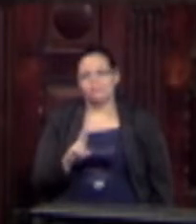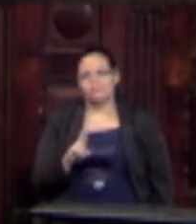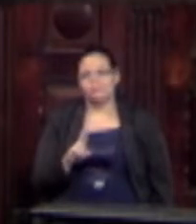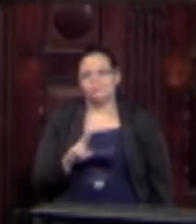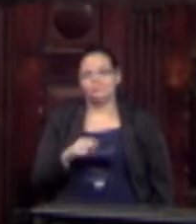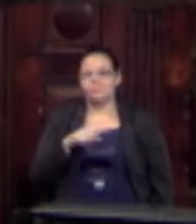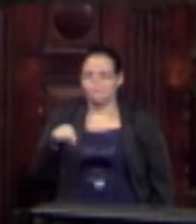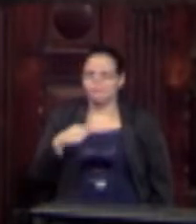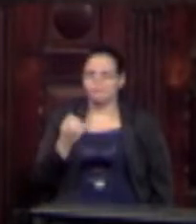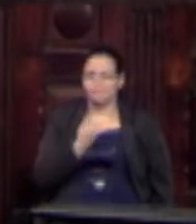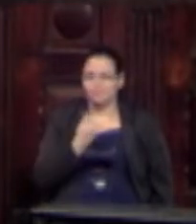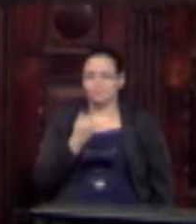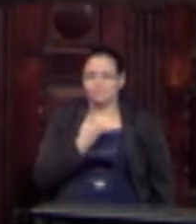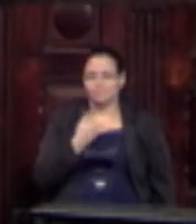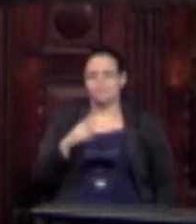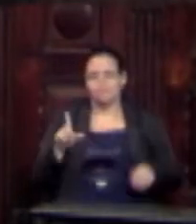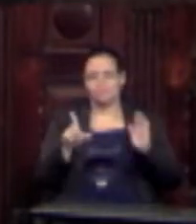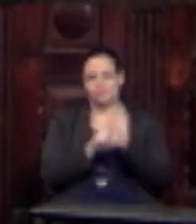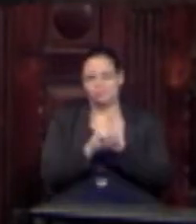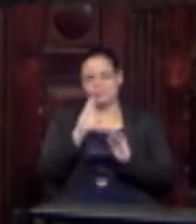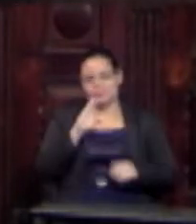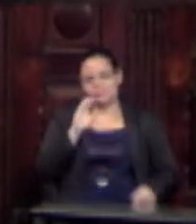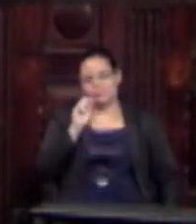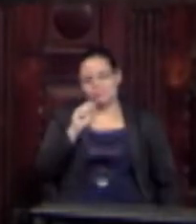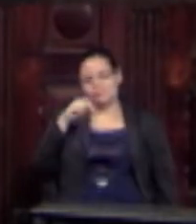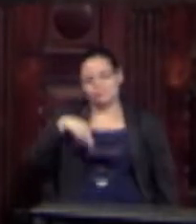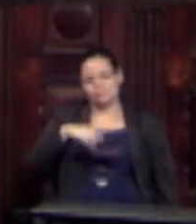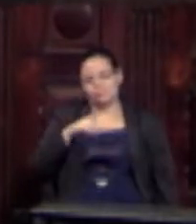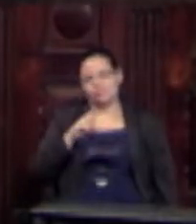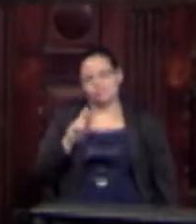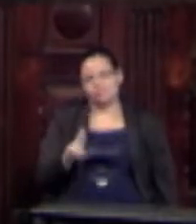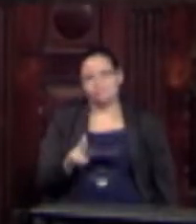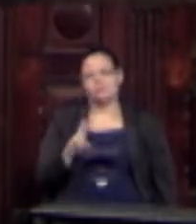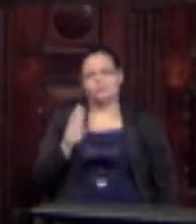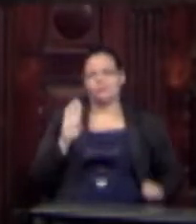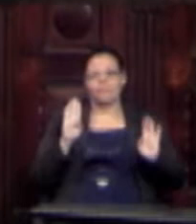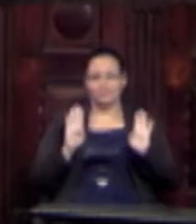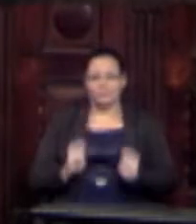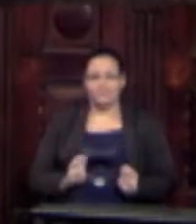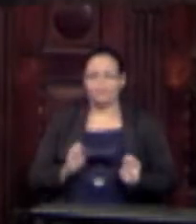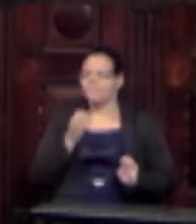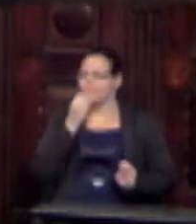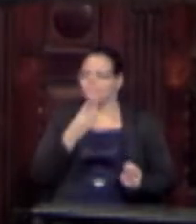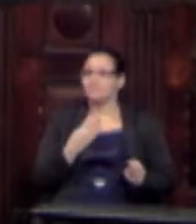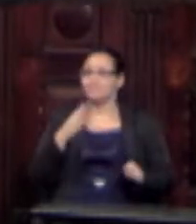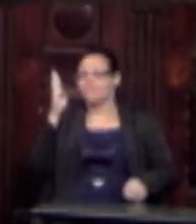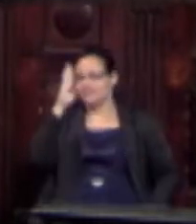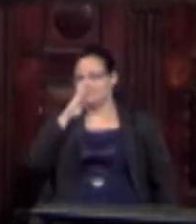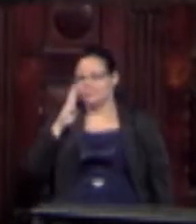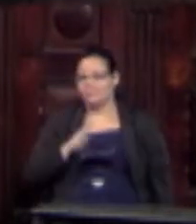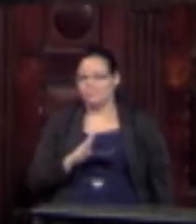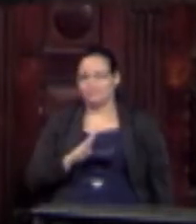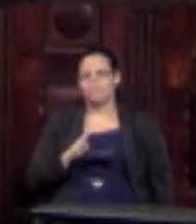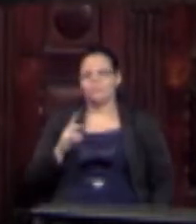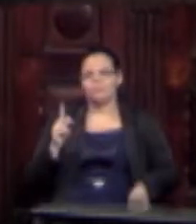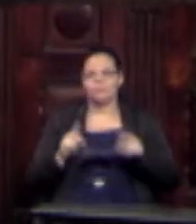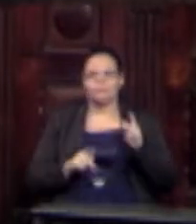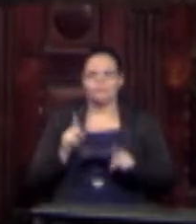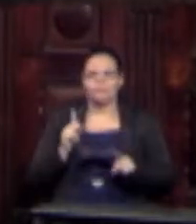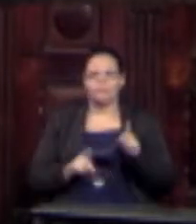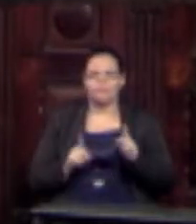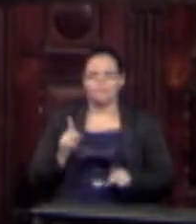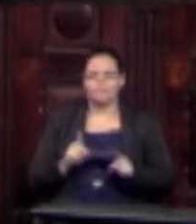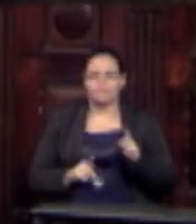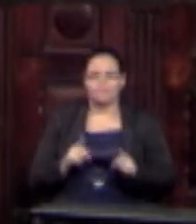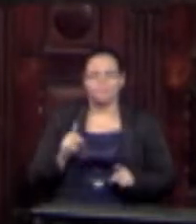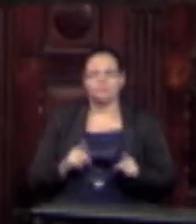foi-nos dito que a Lei Candir fez um bem para o Brasil, pelo povo lá